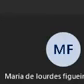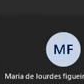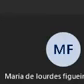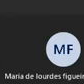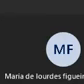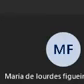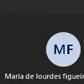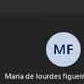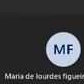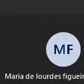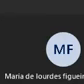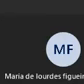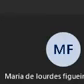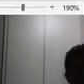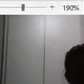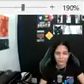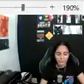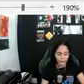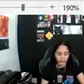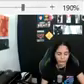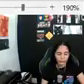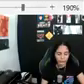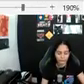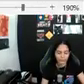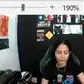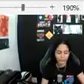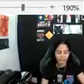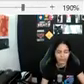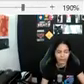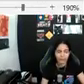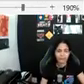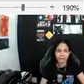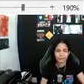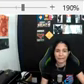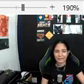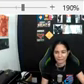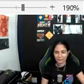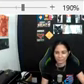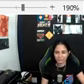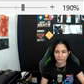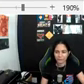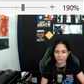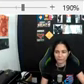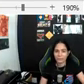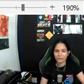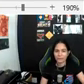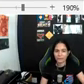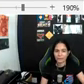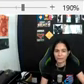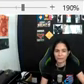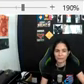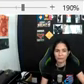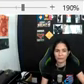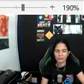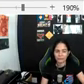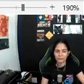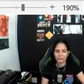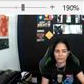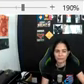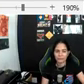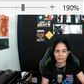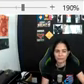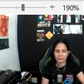Cadê aqui? Então, esse meu estudo, ele vai durar 10 anos. Vocês estão conseguindo visualizar aí no